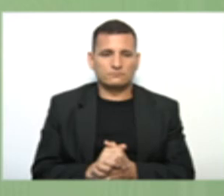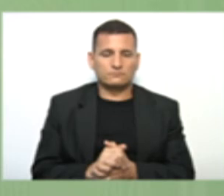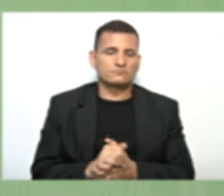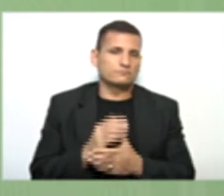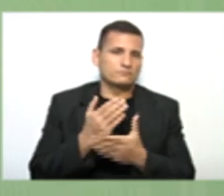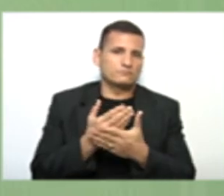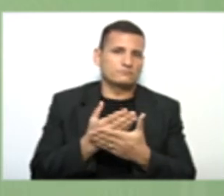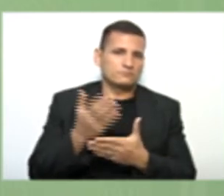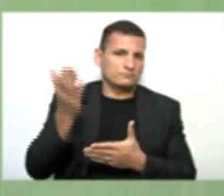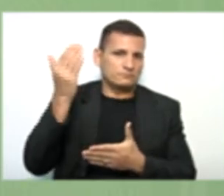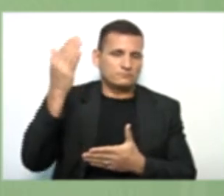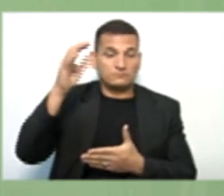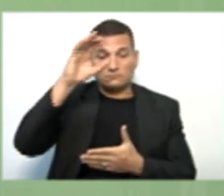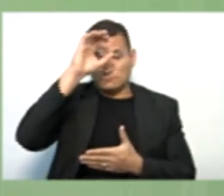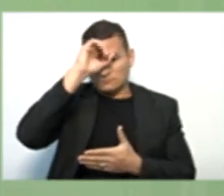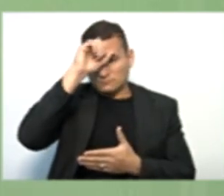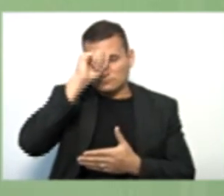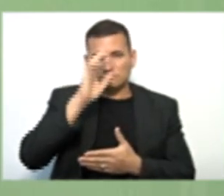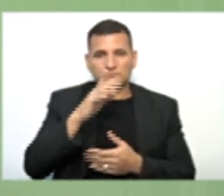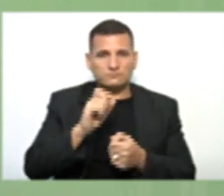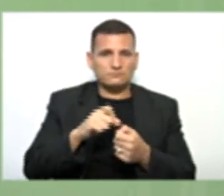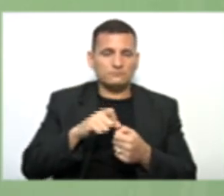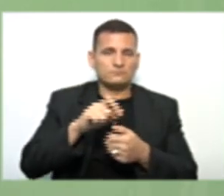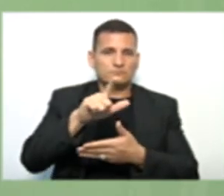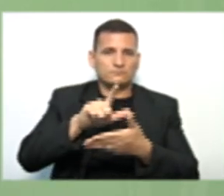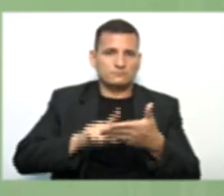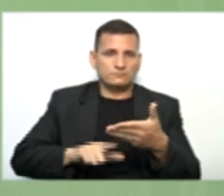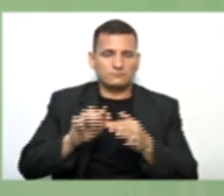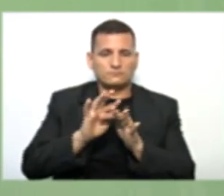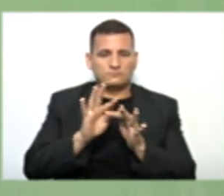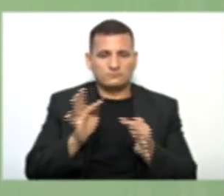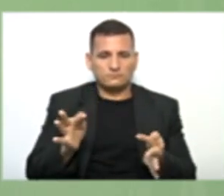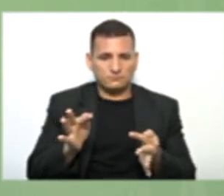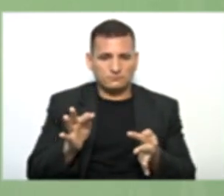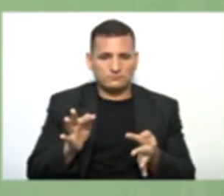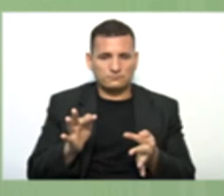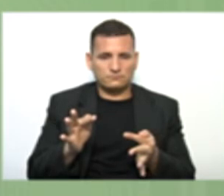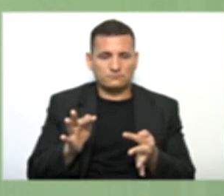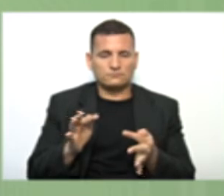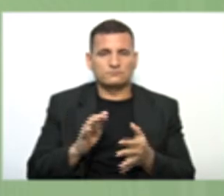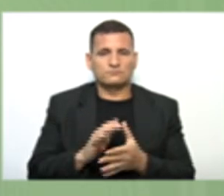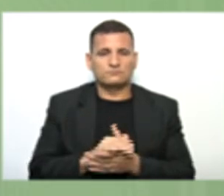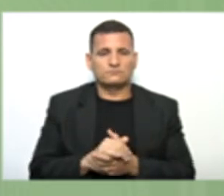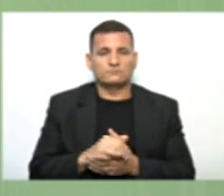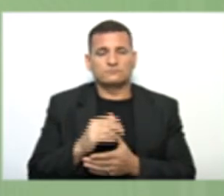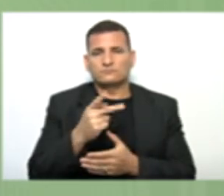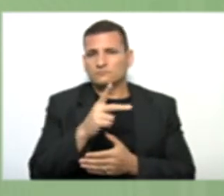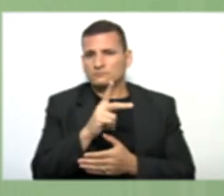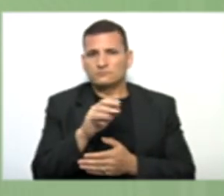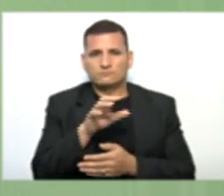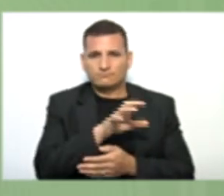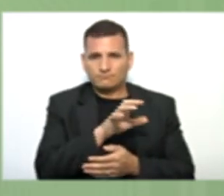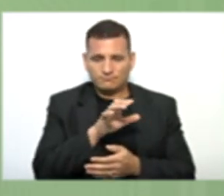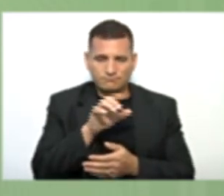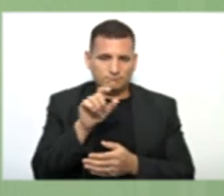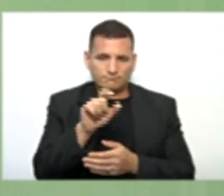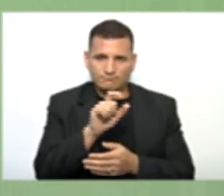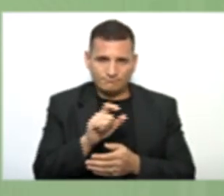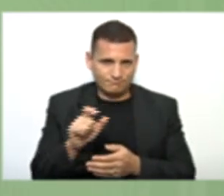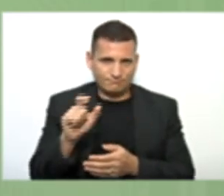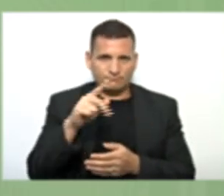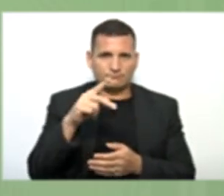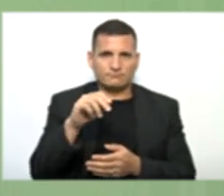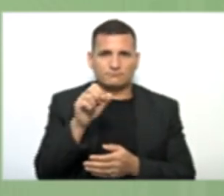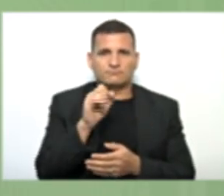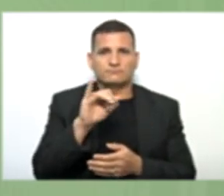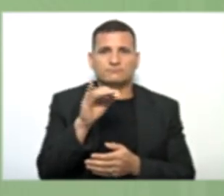Aprendemos a criar uma lista simples e trabalhar com seus elementos e suas posições, tá? Olha aqui, posições na